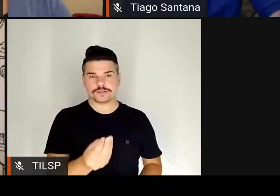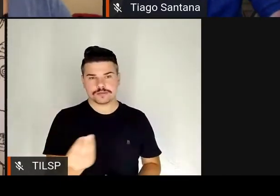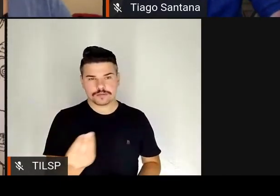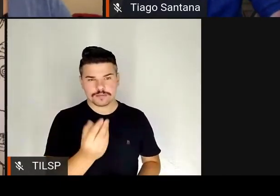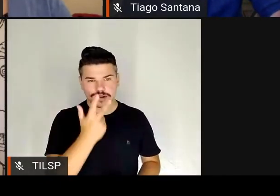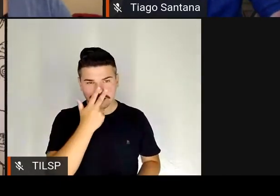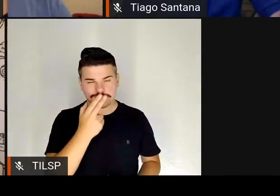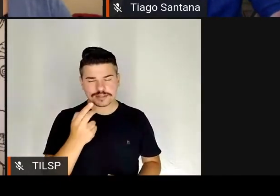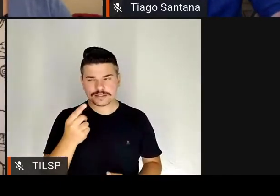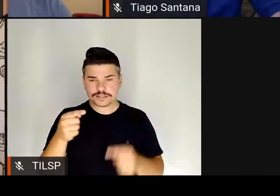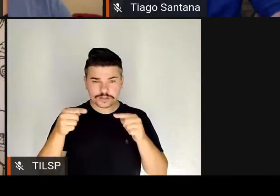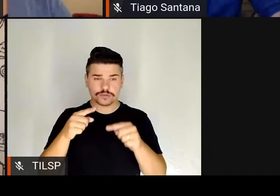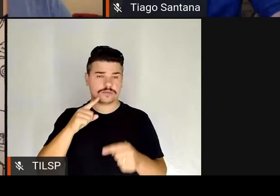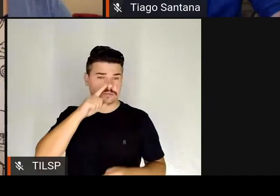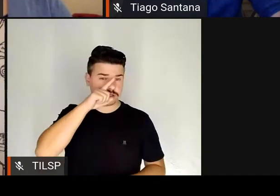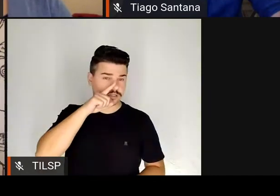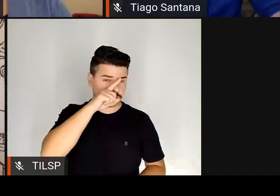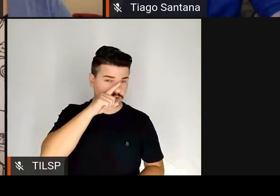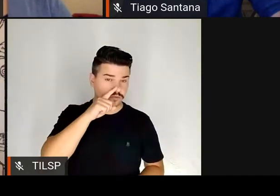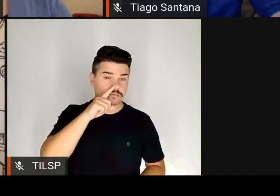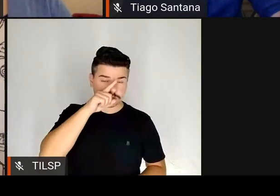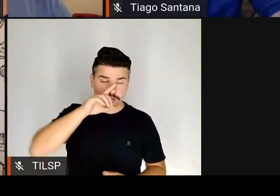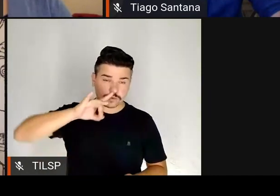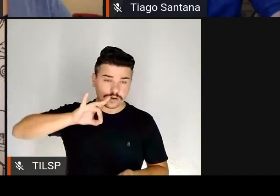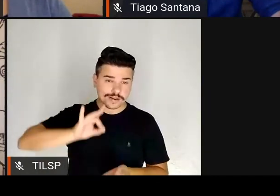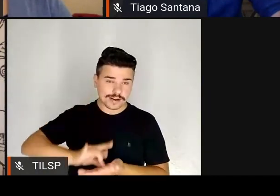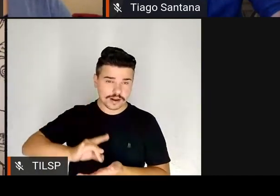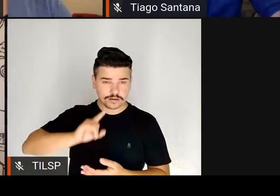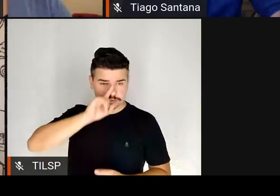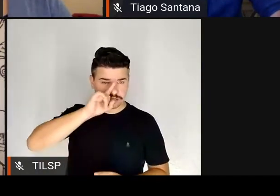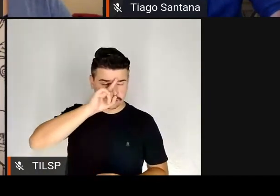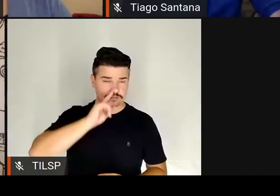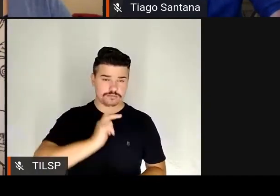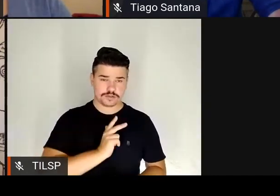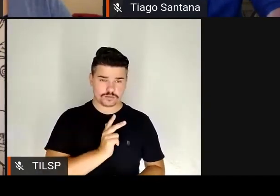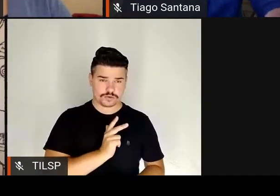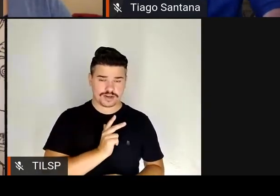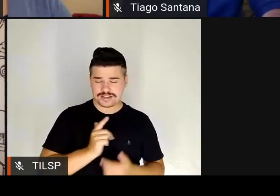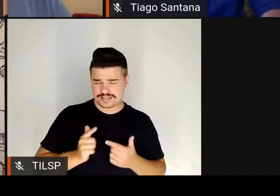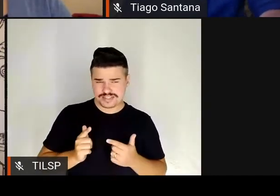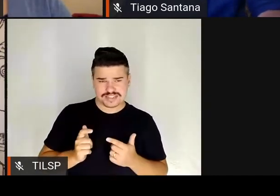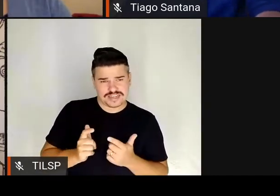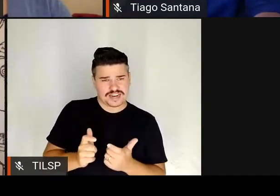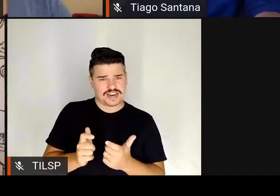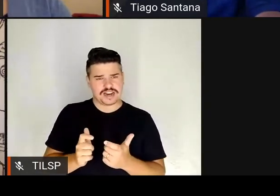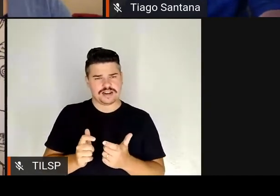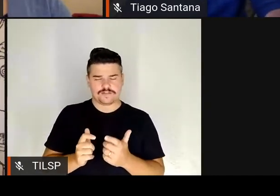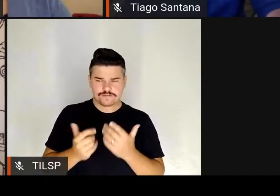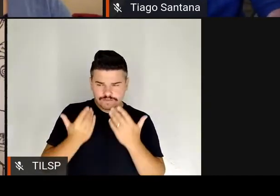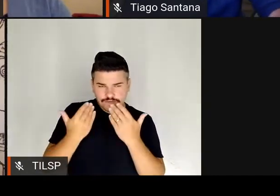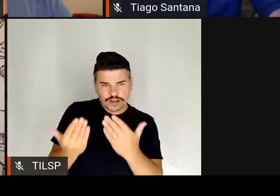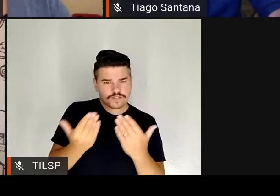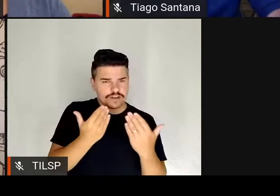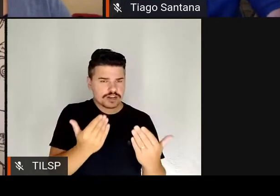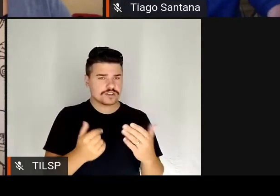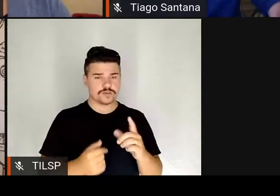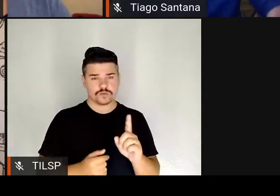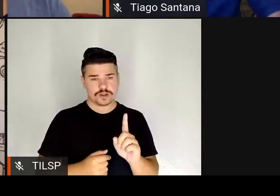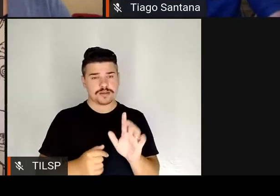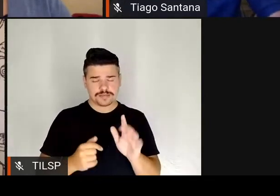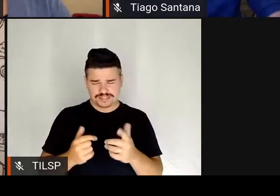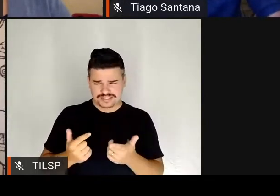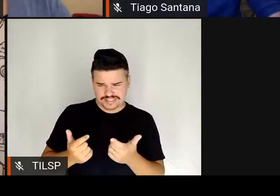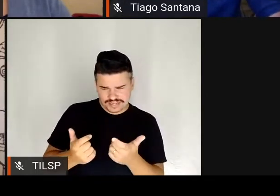de risco real, pessoal, né? Quer dizer, não é uma guerra, né, de linha de frente, mas é uma guerra para